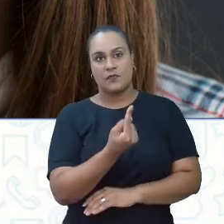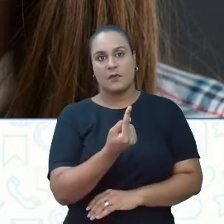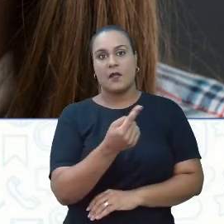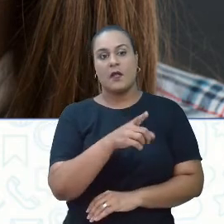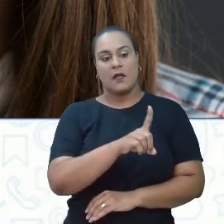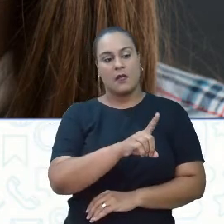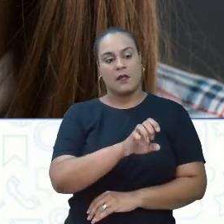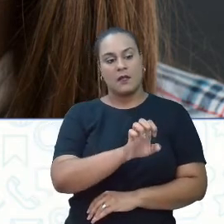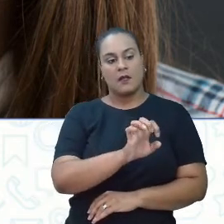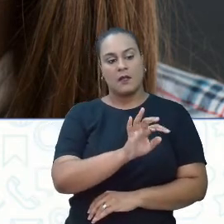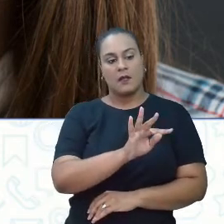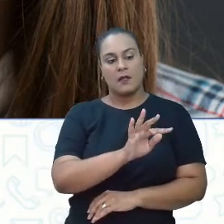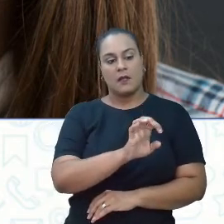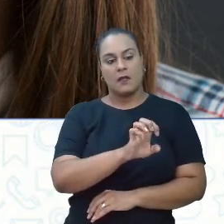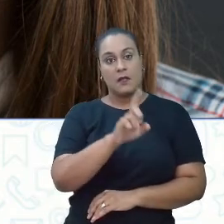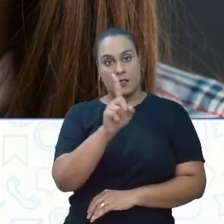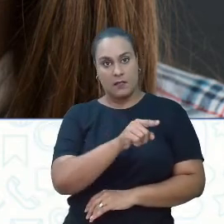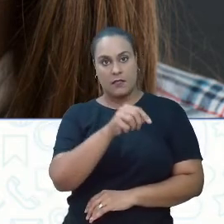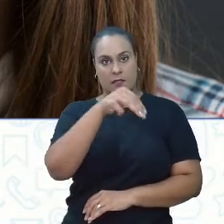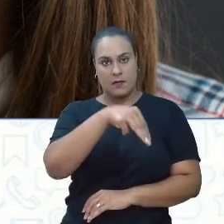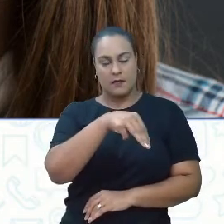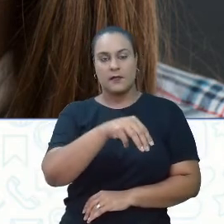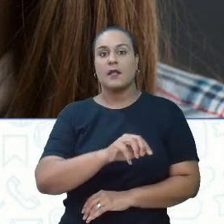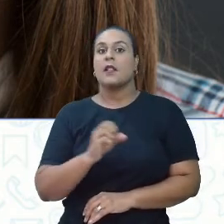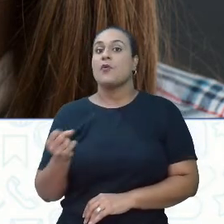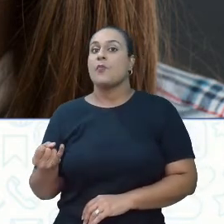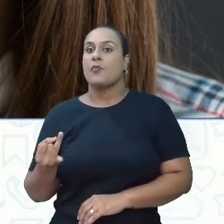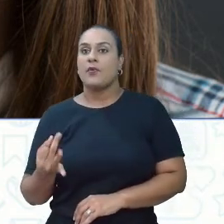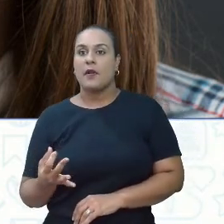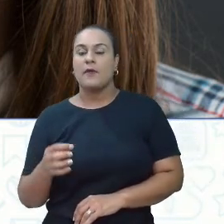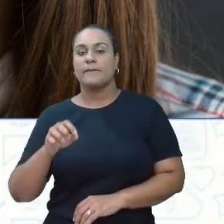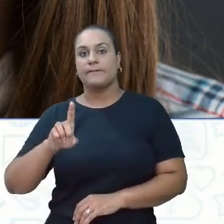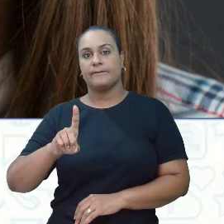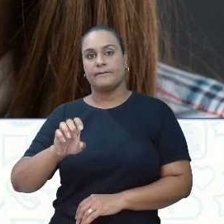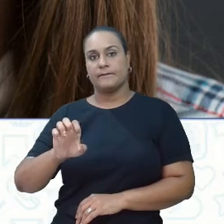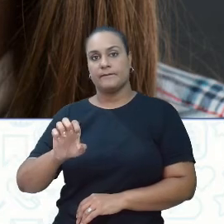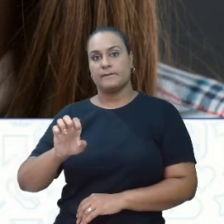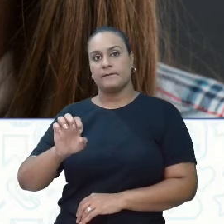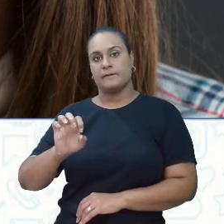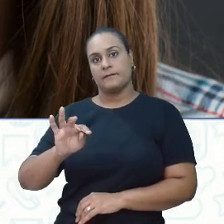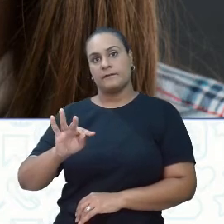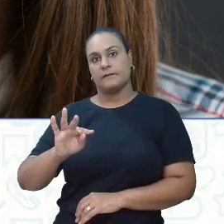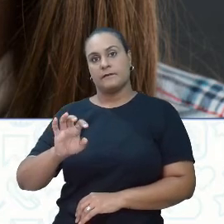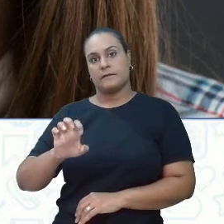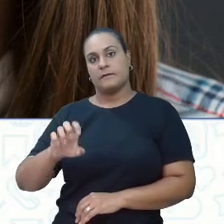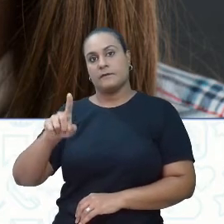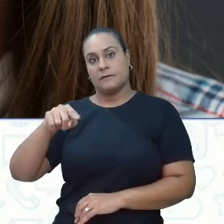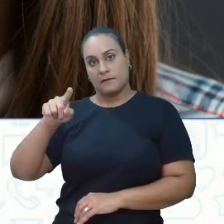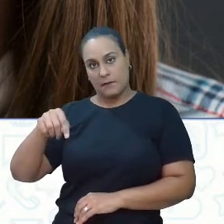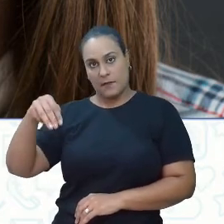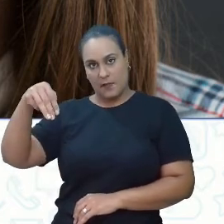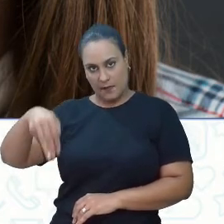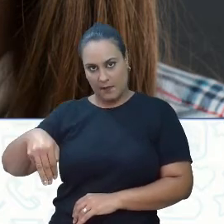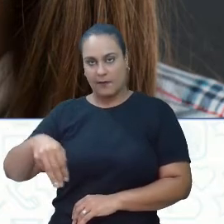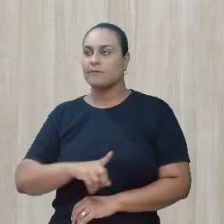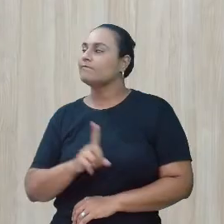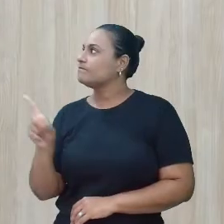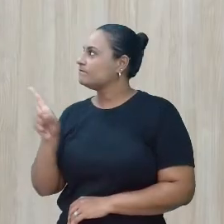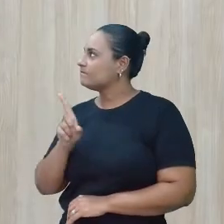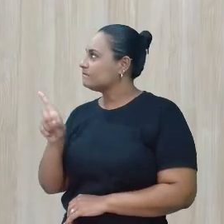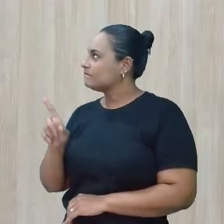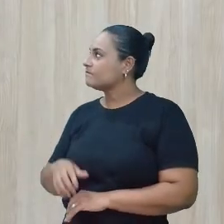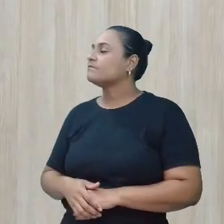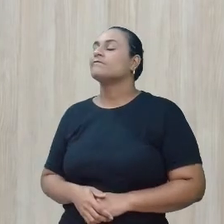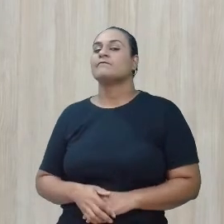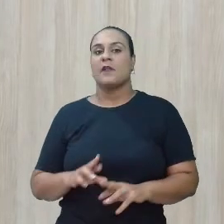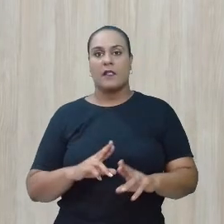acento é agudo, e quando ele aparece no plural, o acento é um circunflexo. Então, ele detém o segredo, eles